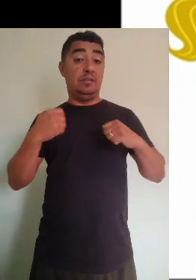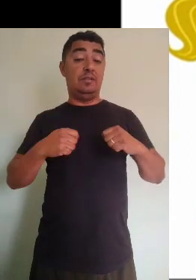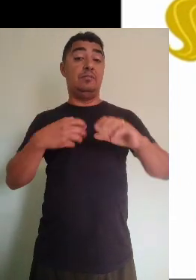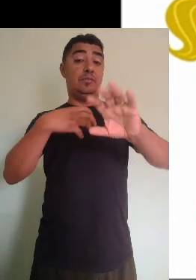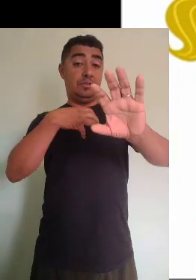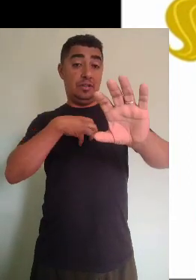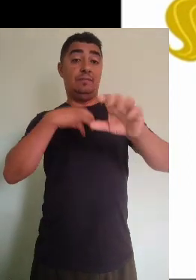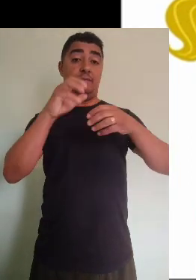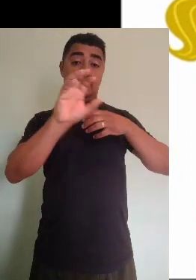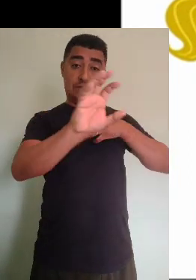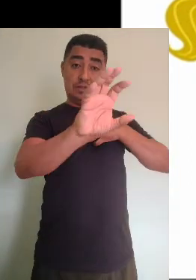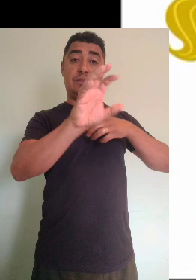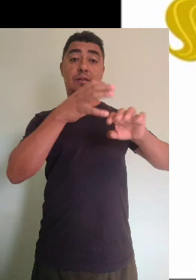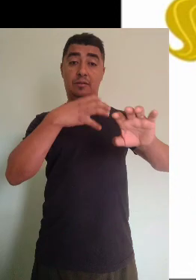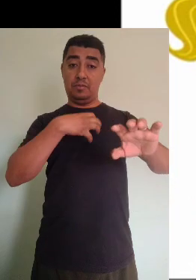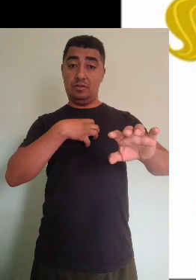outro, ok?